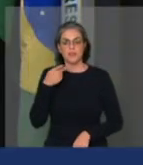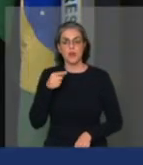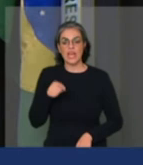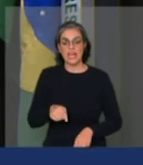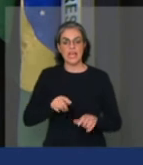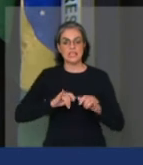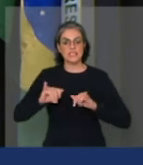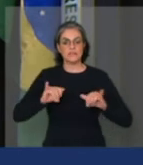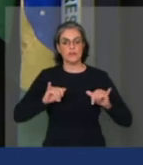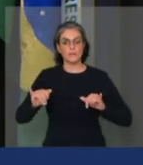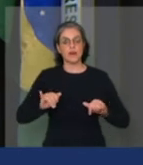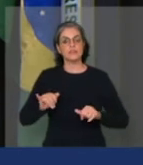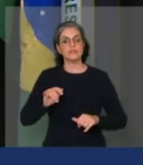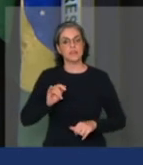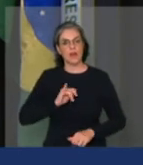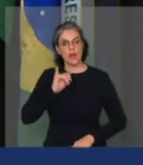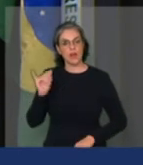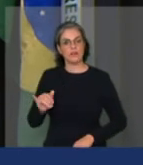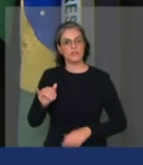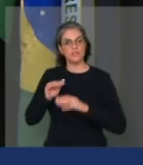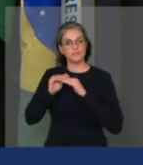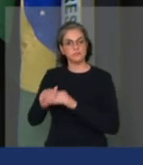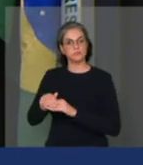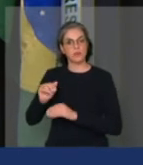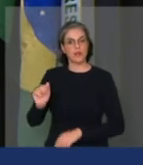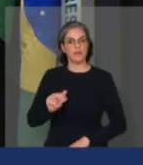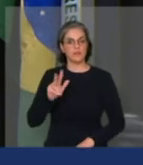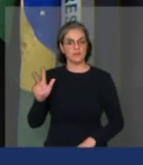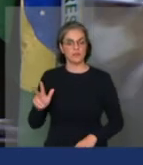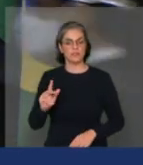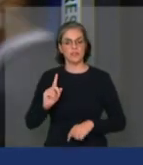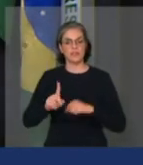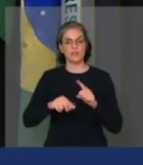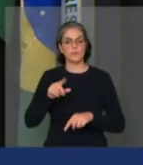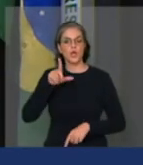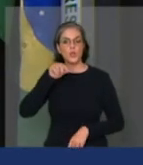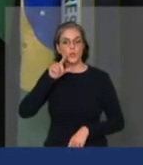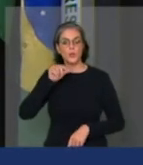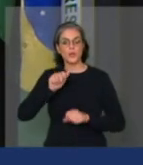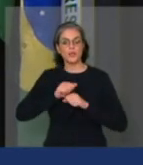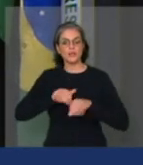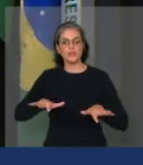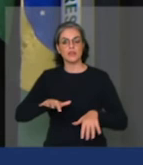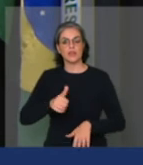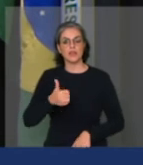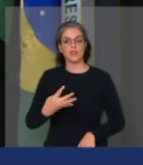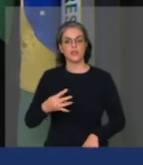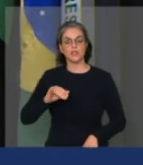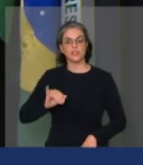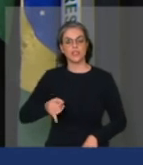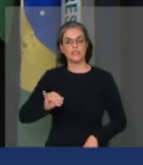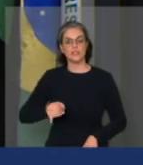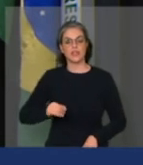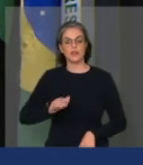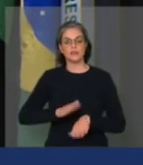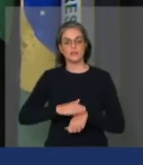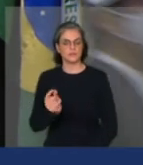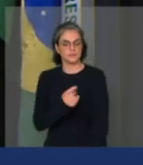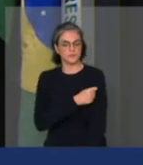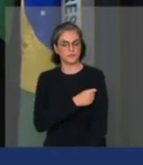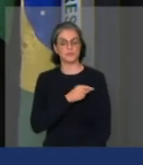informações para Anvisa E aí depois um tweet de quatorze de Janeiro de João Dória